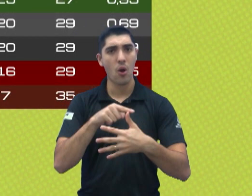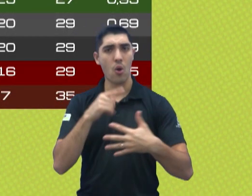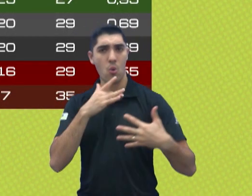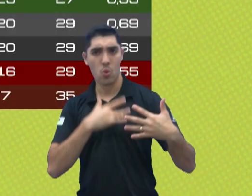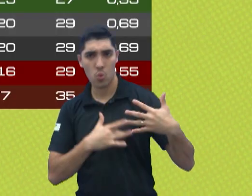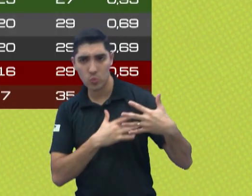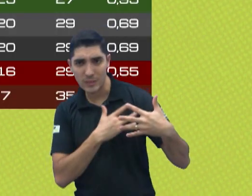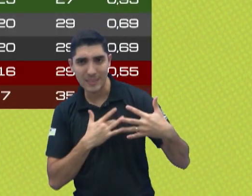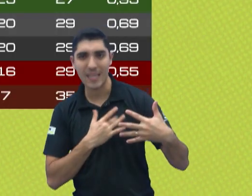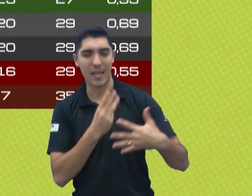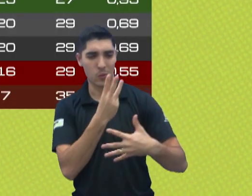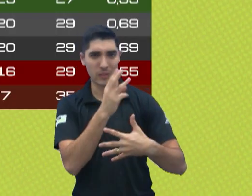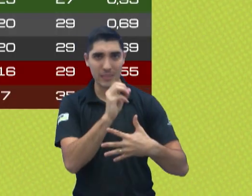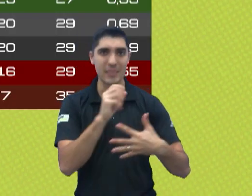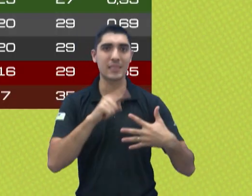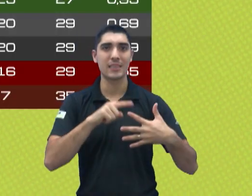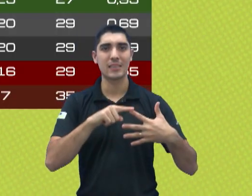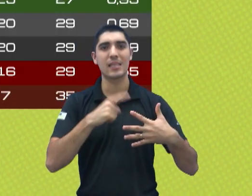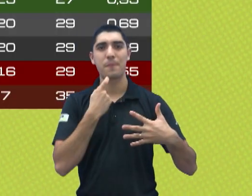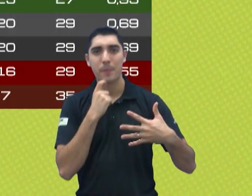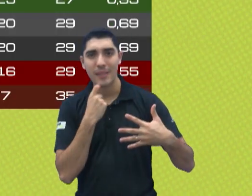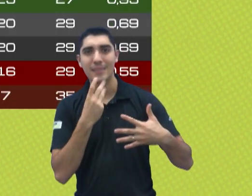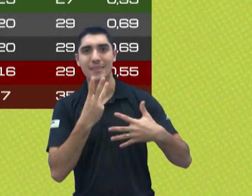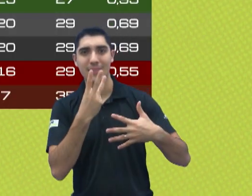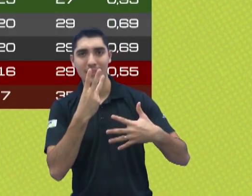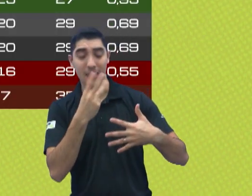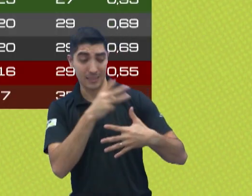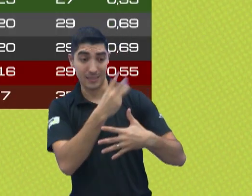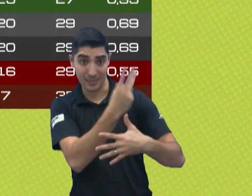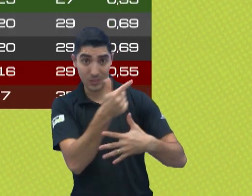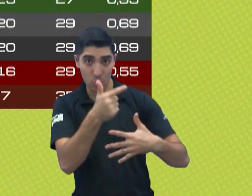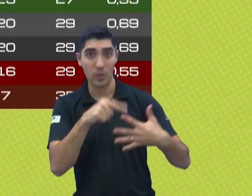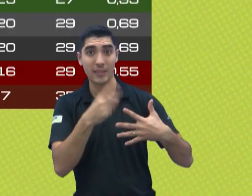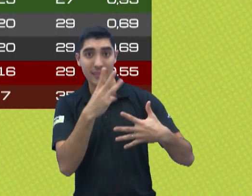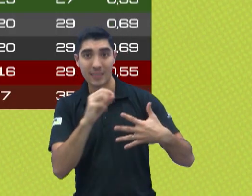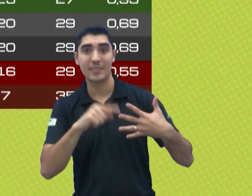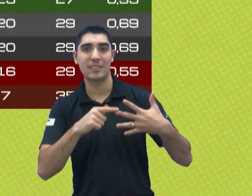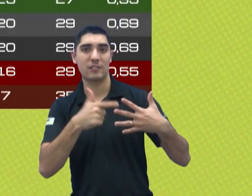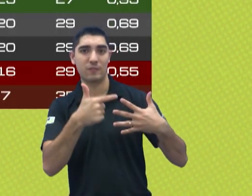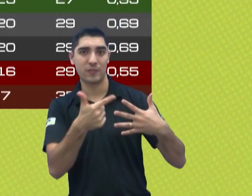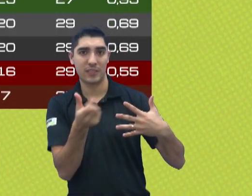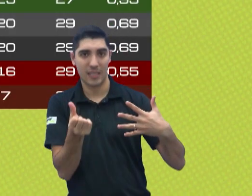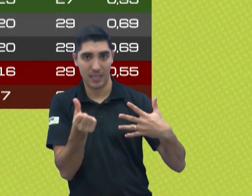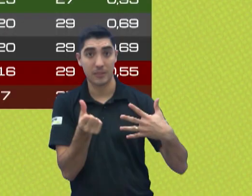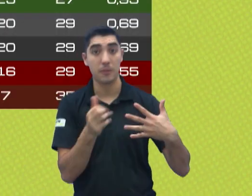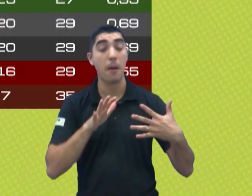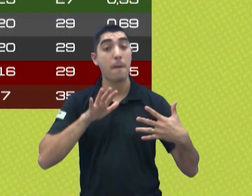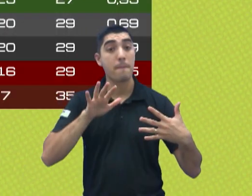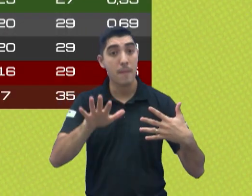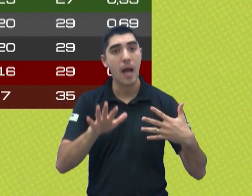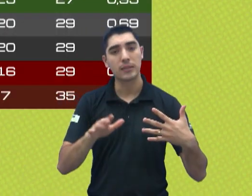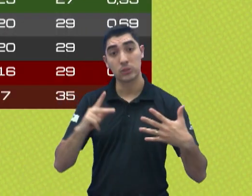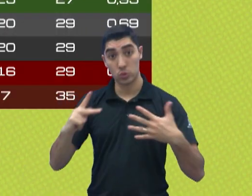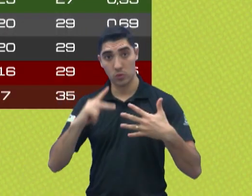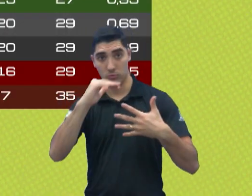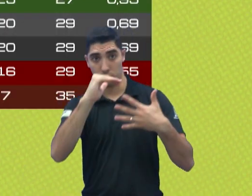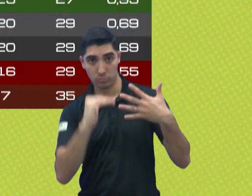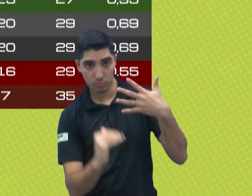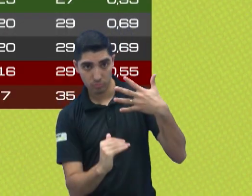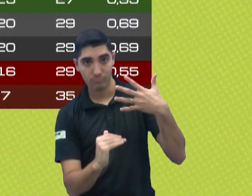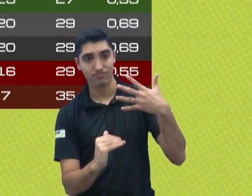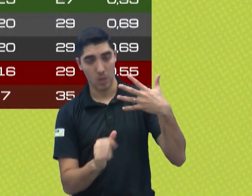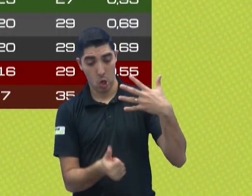3-2 aí pra equipe do Praia, então vai perdendo pontos. Enfim, São José, mesmo com a vitória, a gente já tinha comentado, permanece na zona da degola.